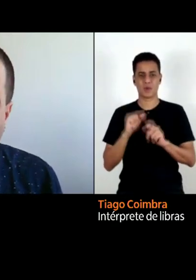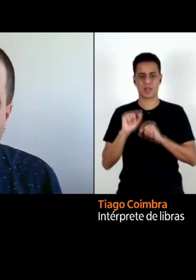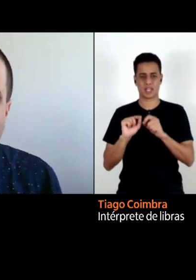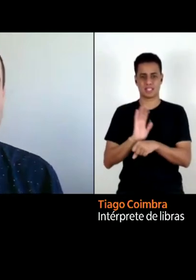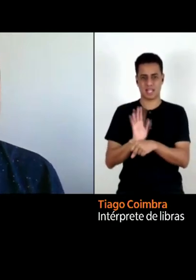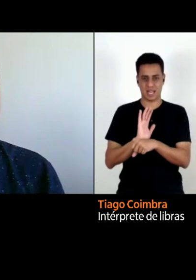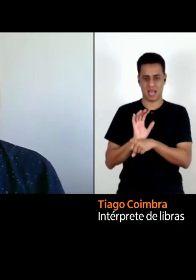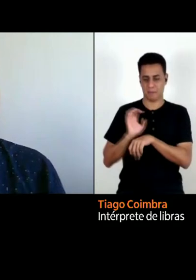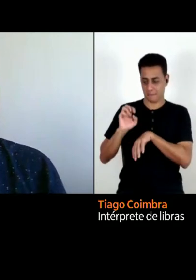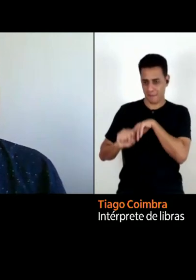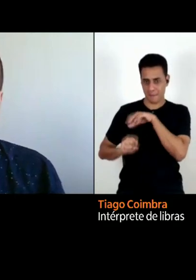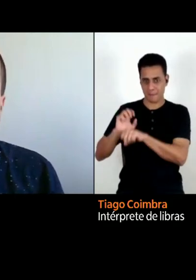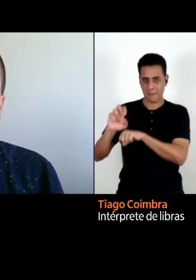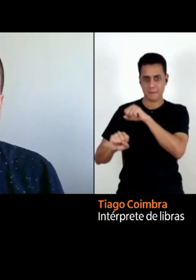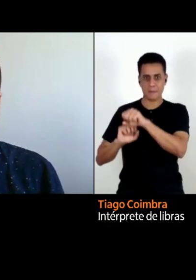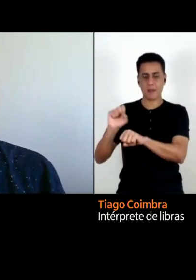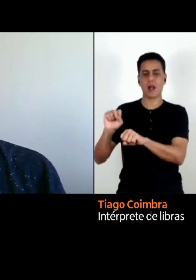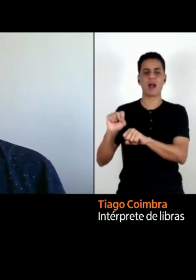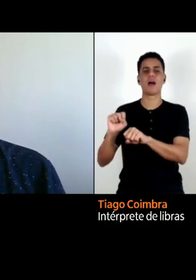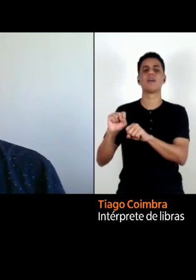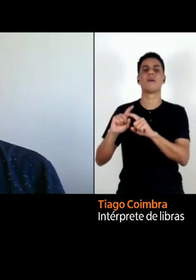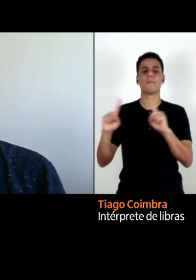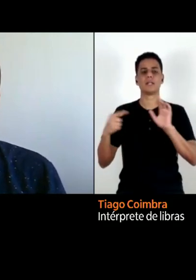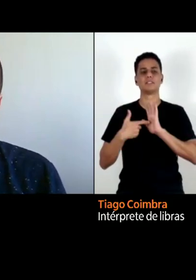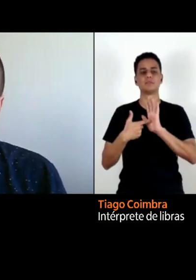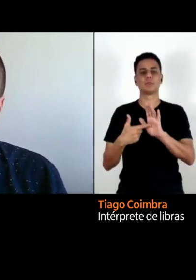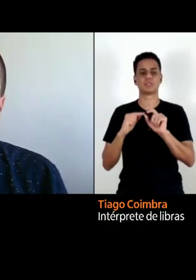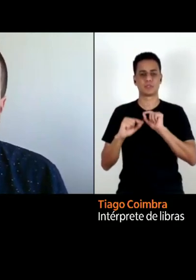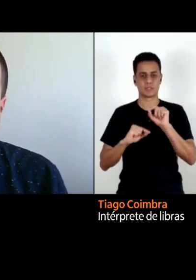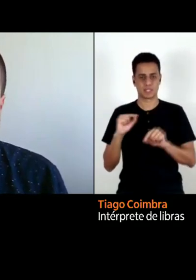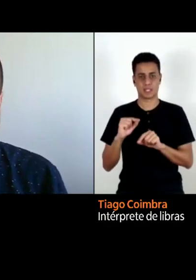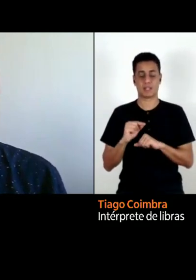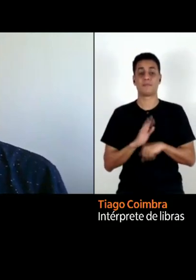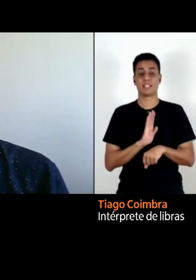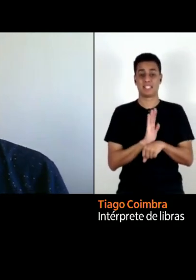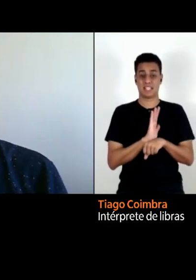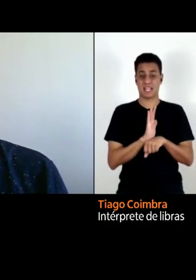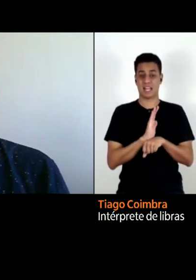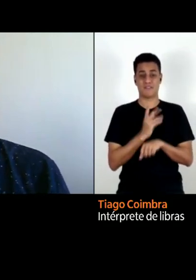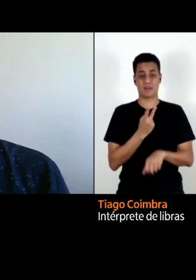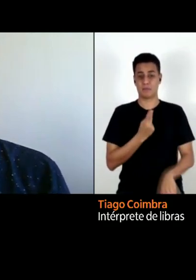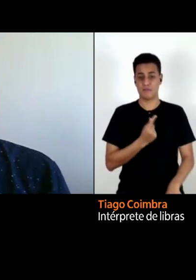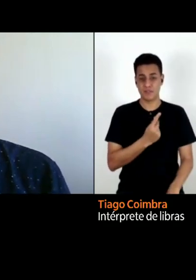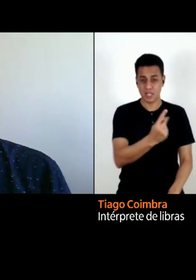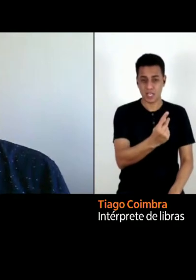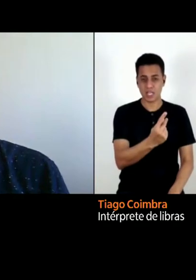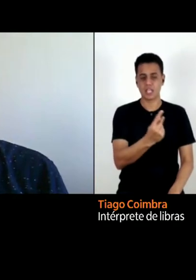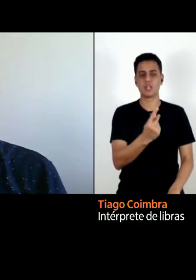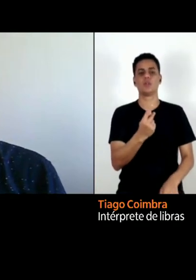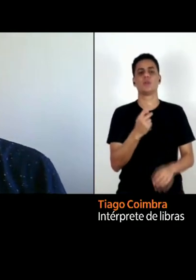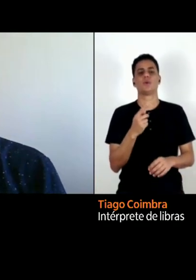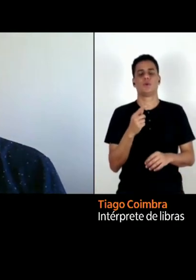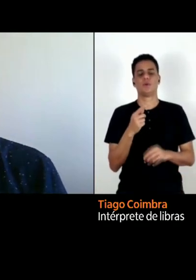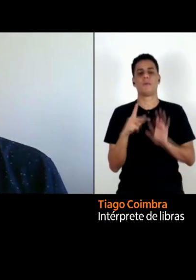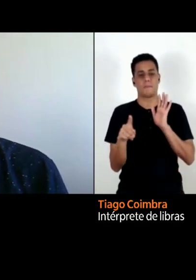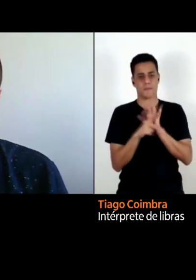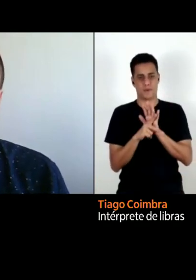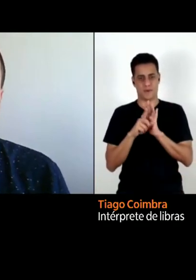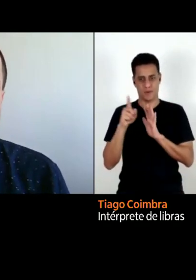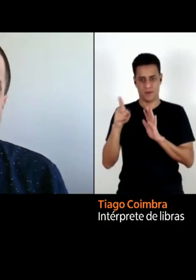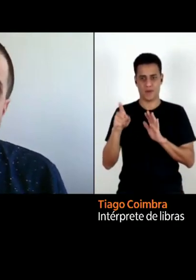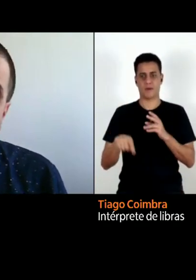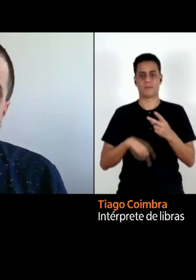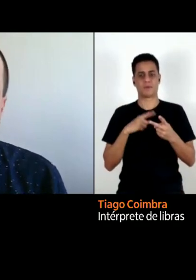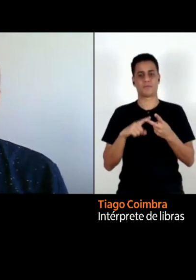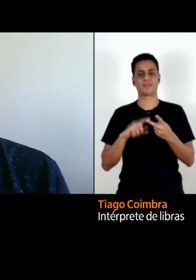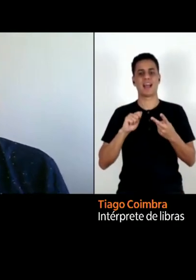uma equação. Cinema Infinito e Meta-História de Hollis Frampton, Atlas Mnemosyne, de